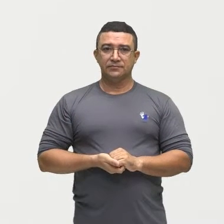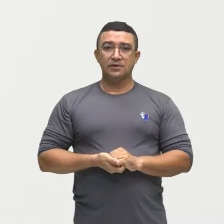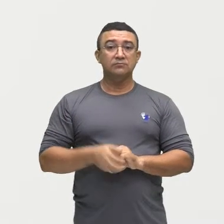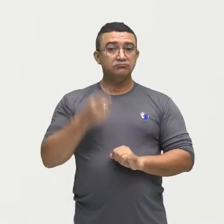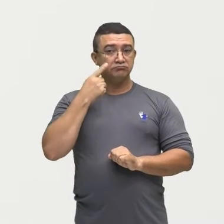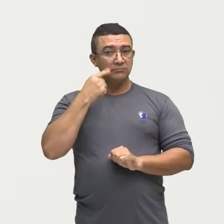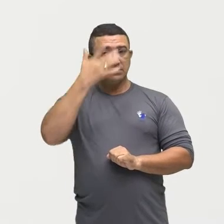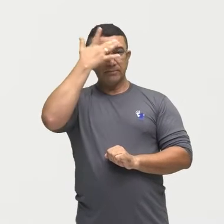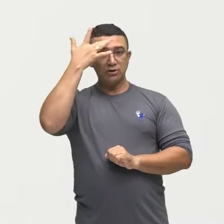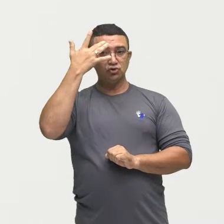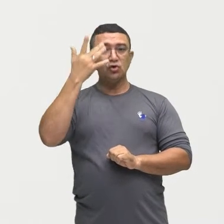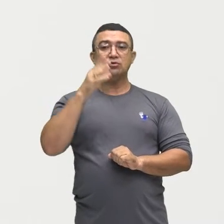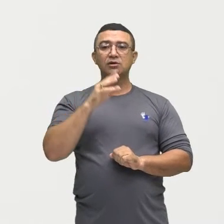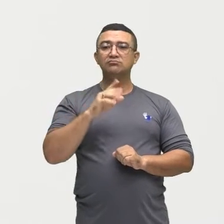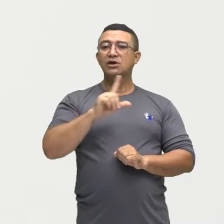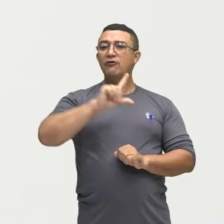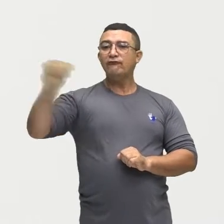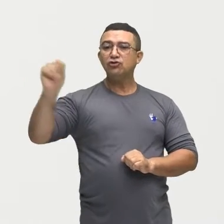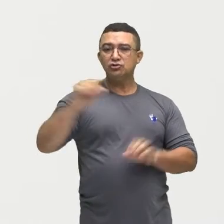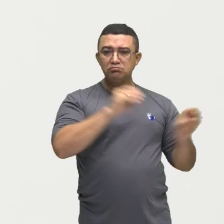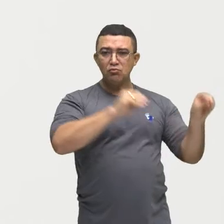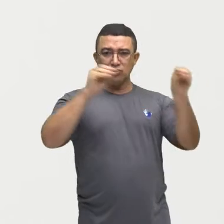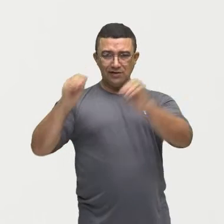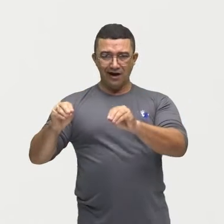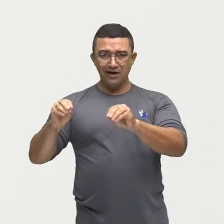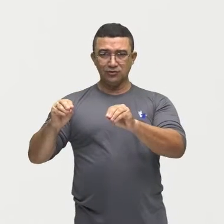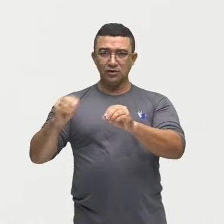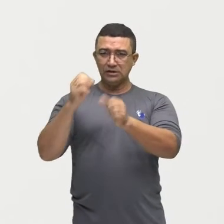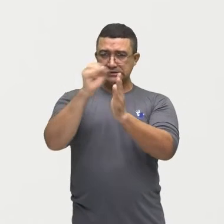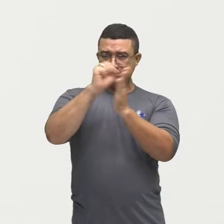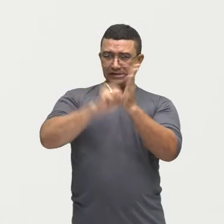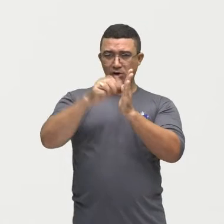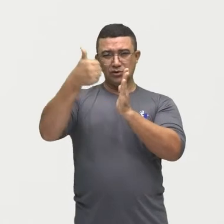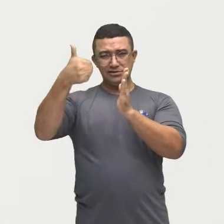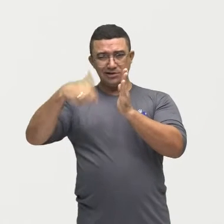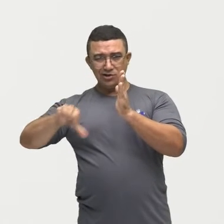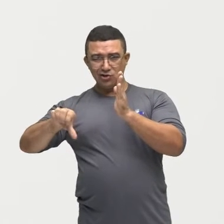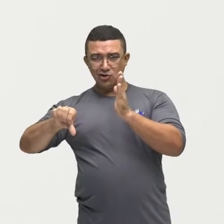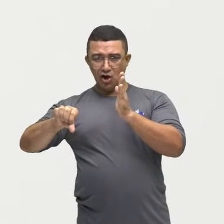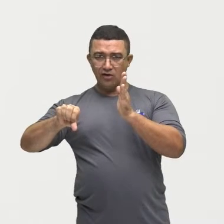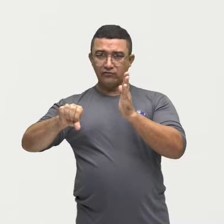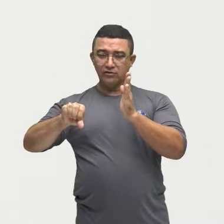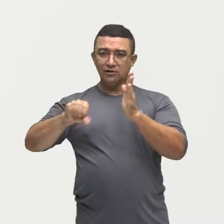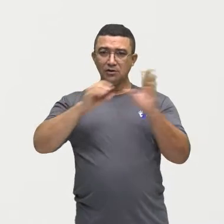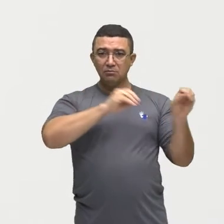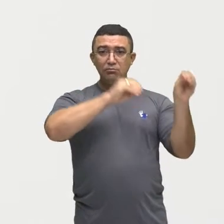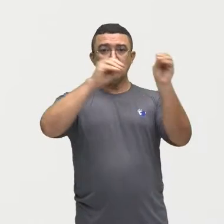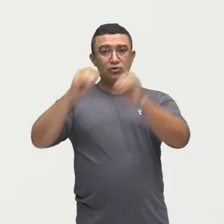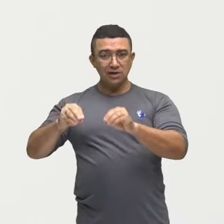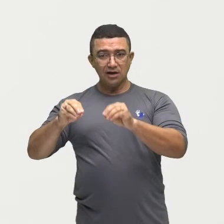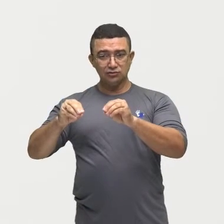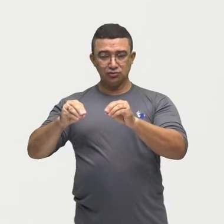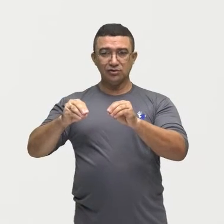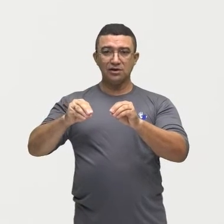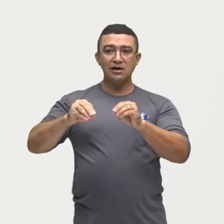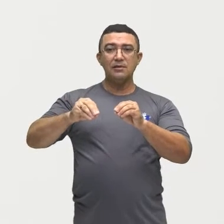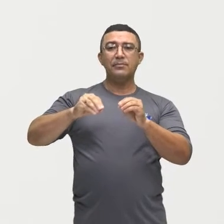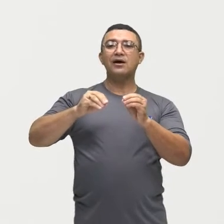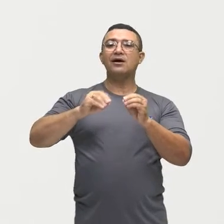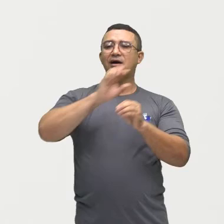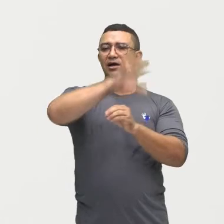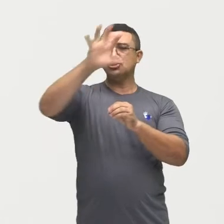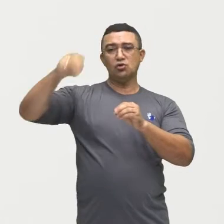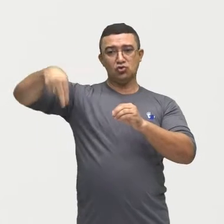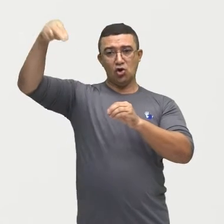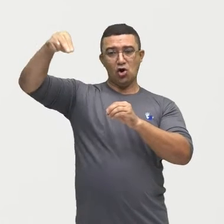tem durante aí no século XIX, essa migração ocorrendo para a região amazônica, né, fugindo